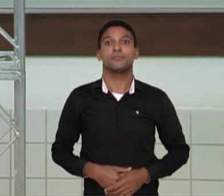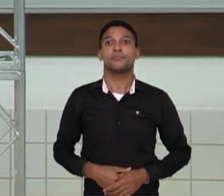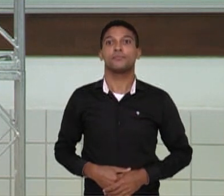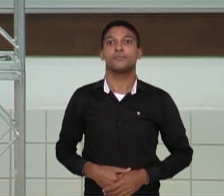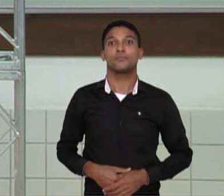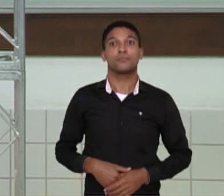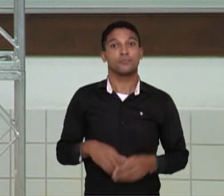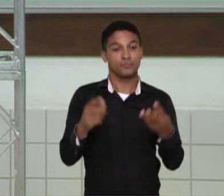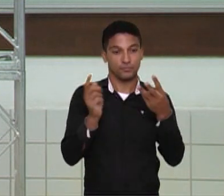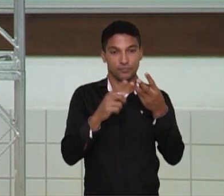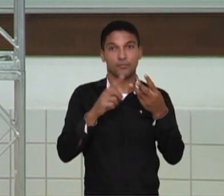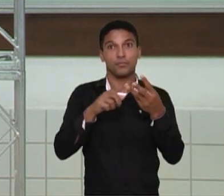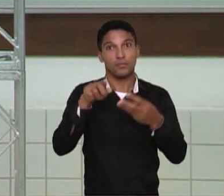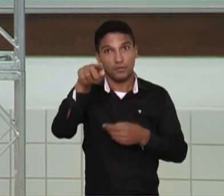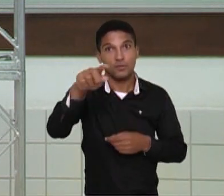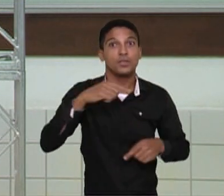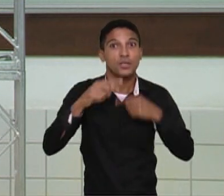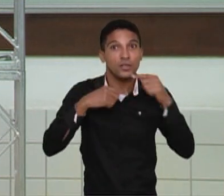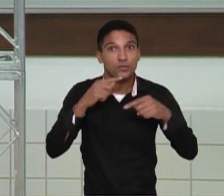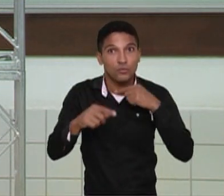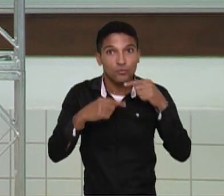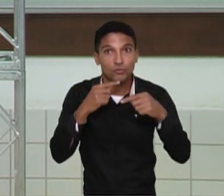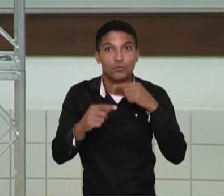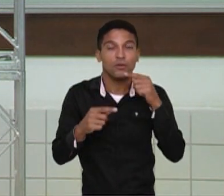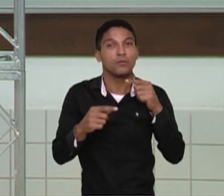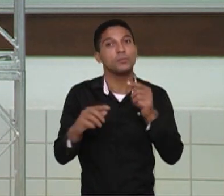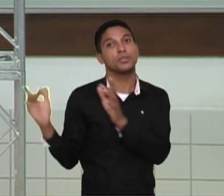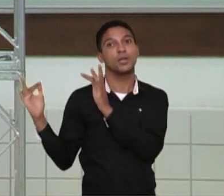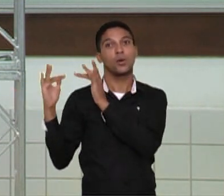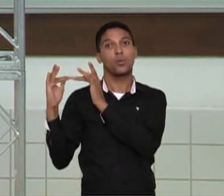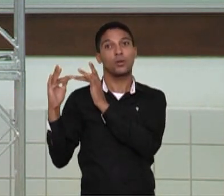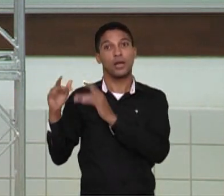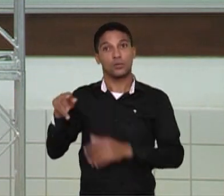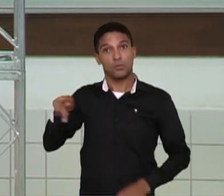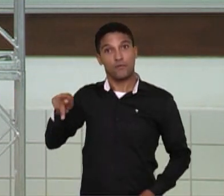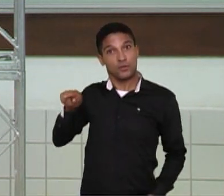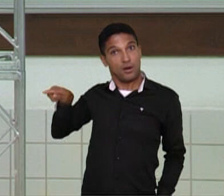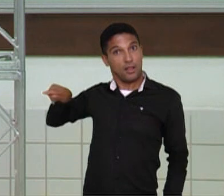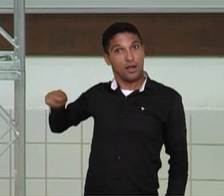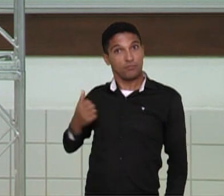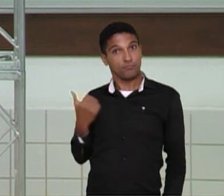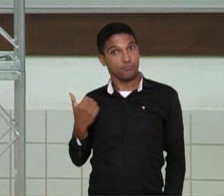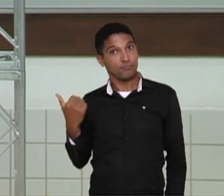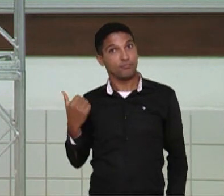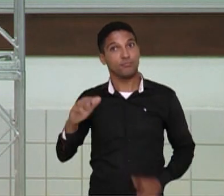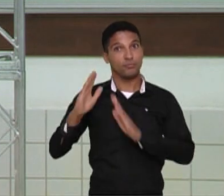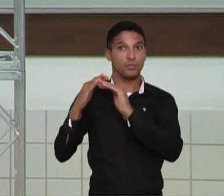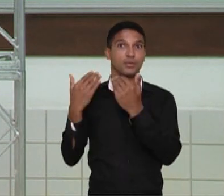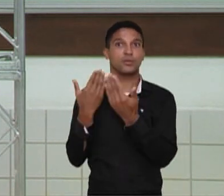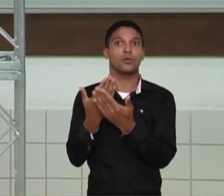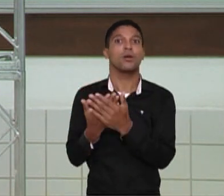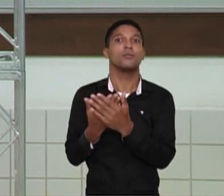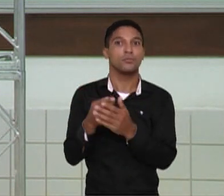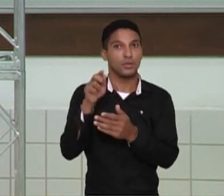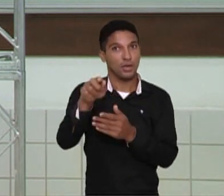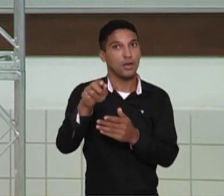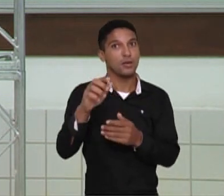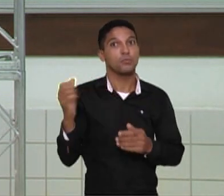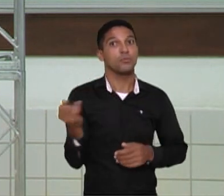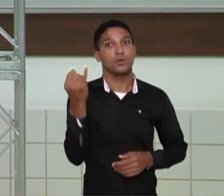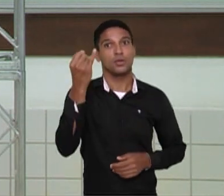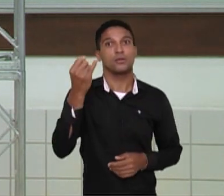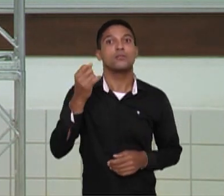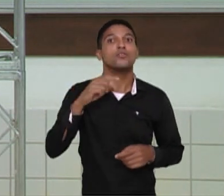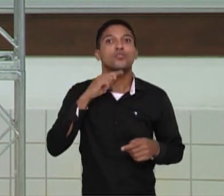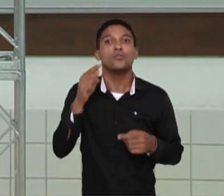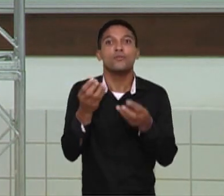alguma dúvida, entre em contato com o seu professor. Isso vai ser fundamental para o seu progresso em matemática, ok? Então, vamos começar